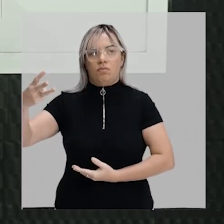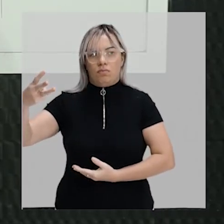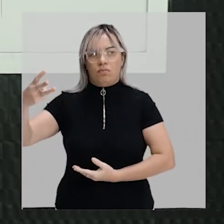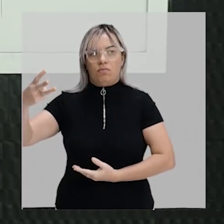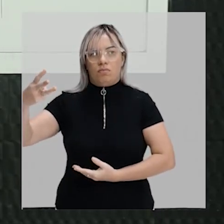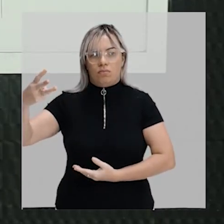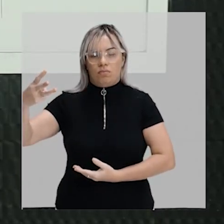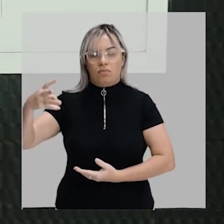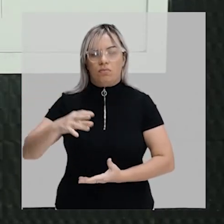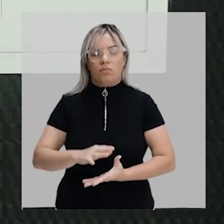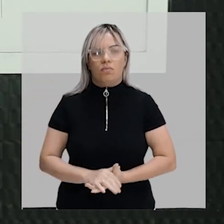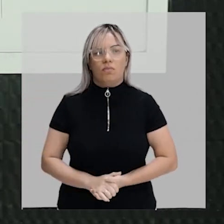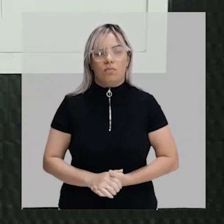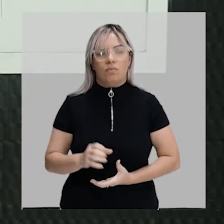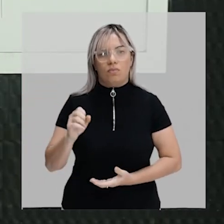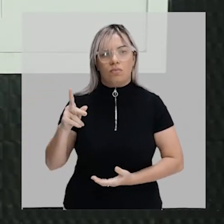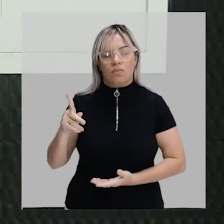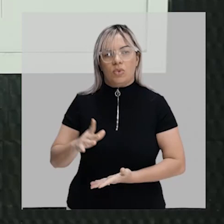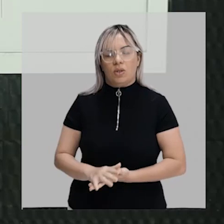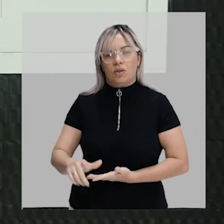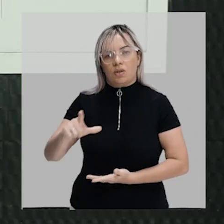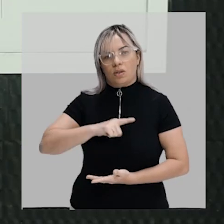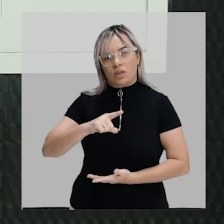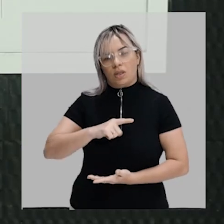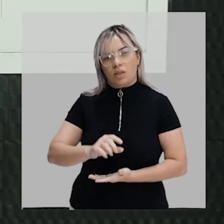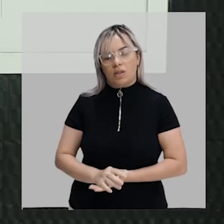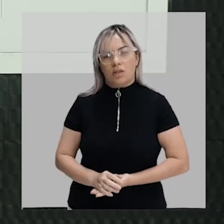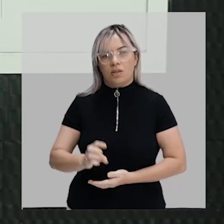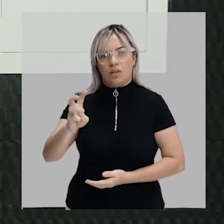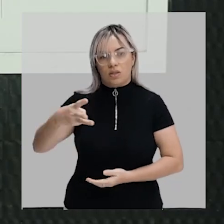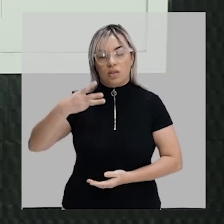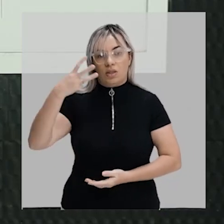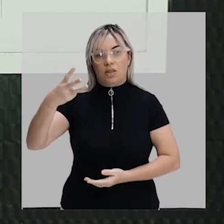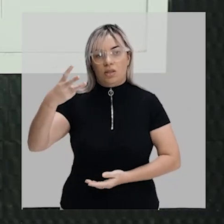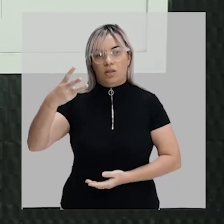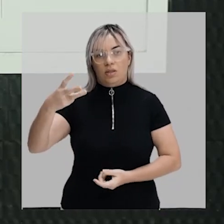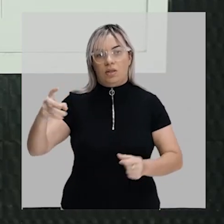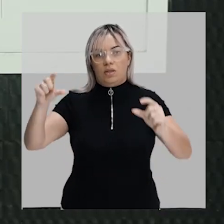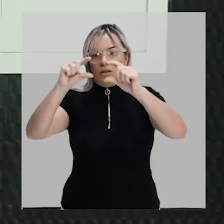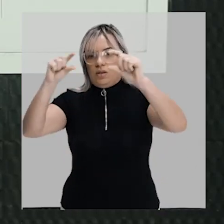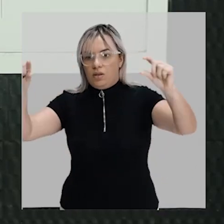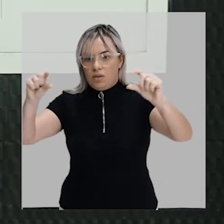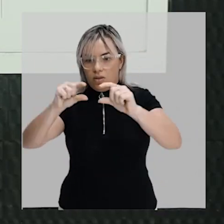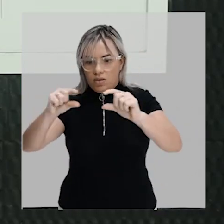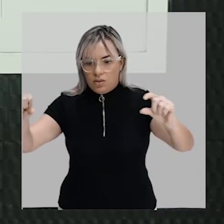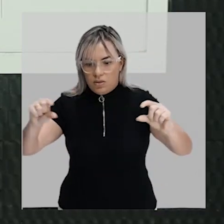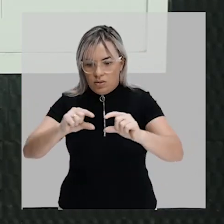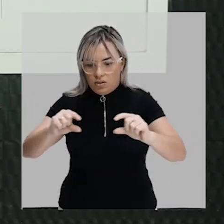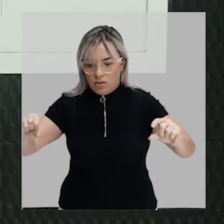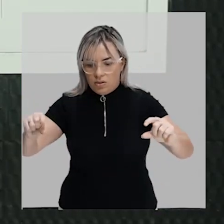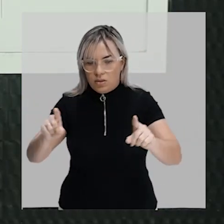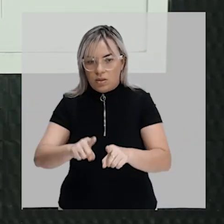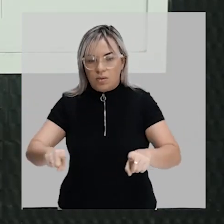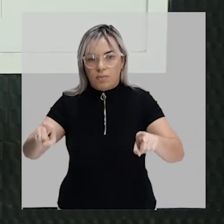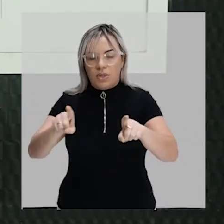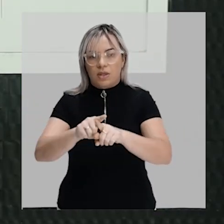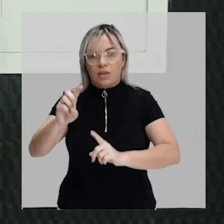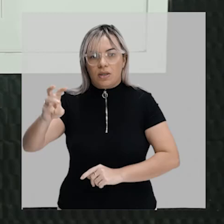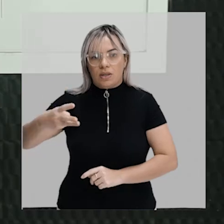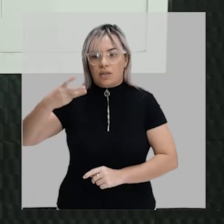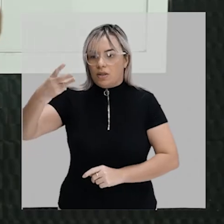de ordem 3 tá possui aí no caso é três linhas e três colunas